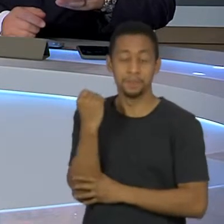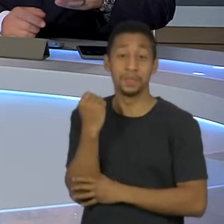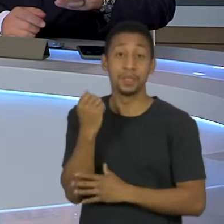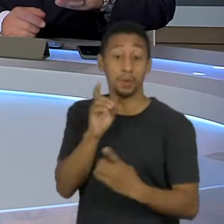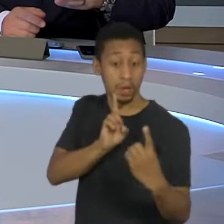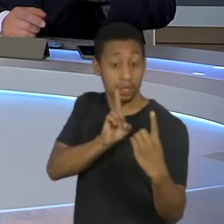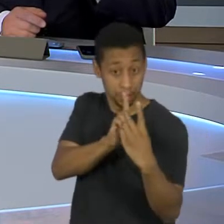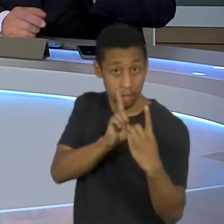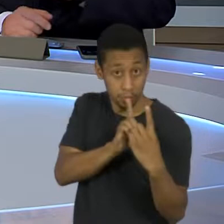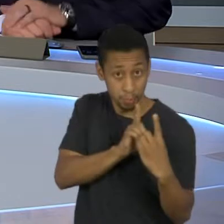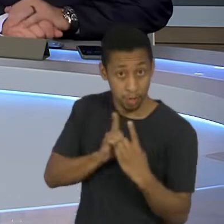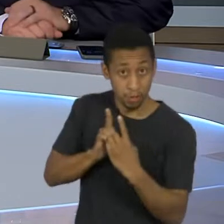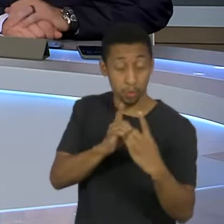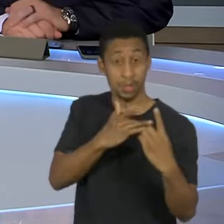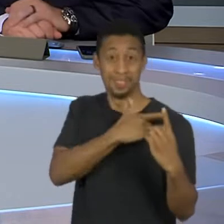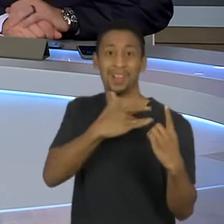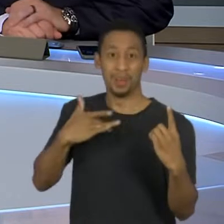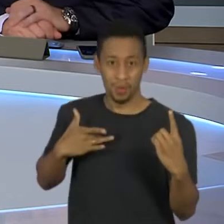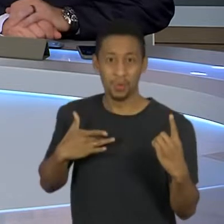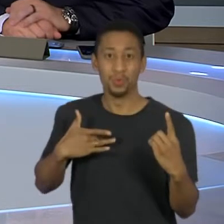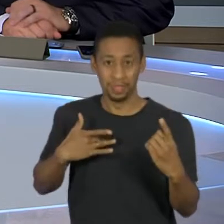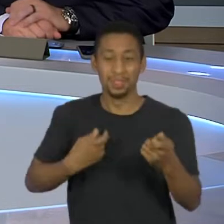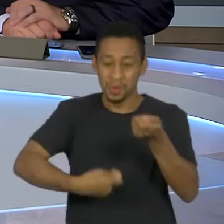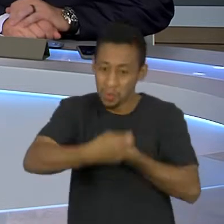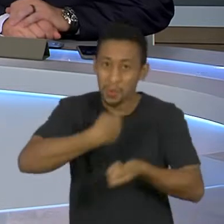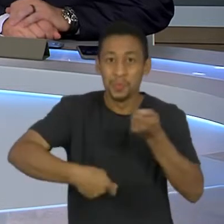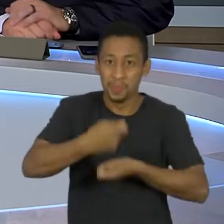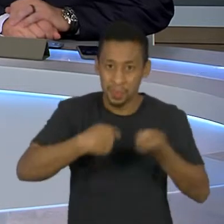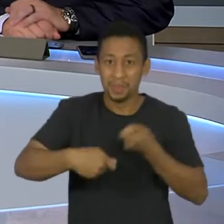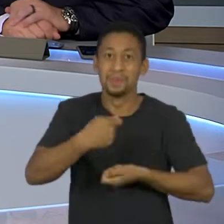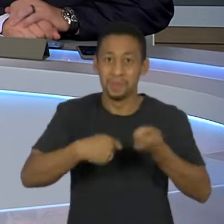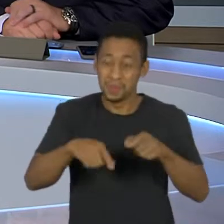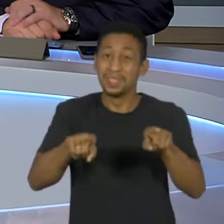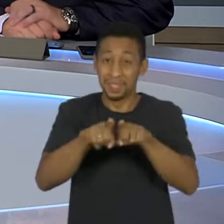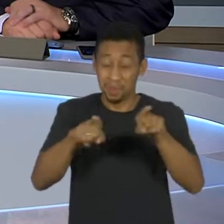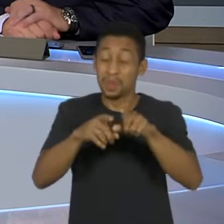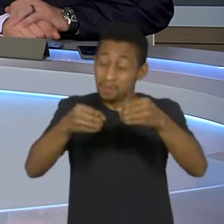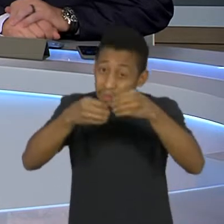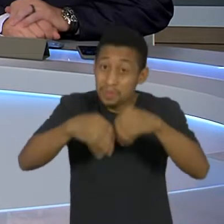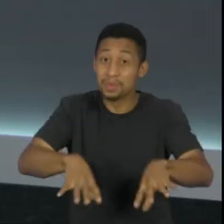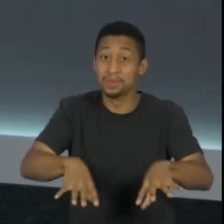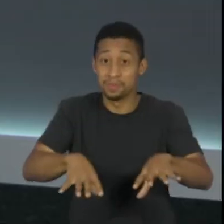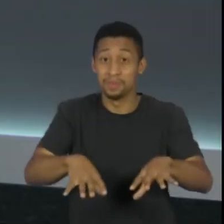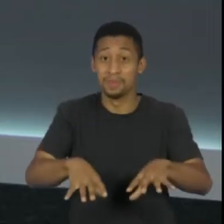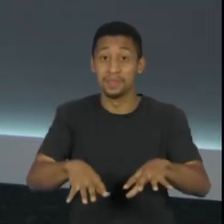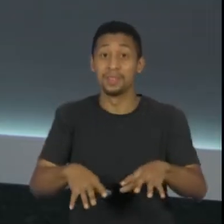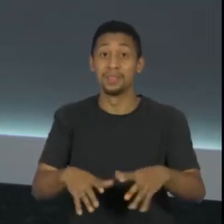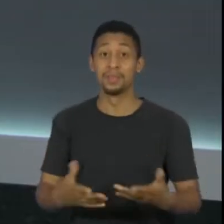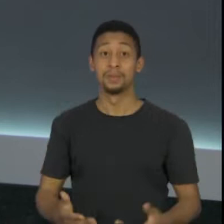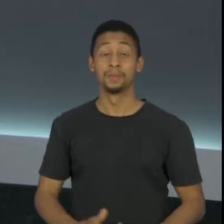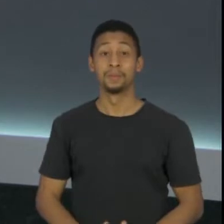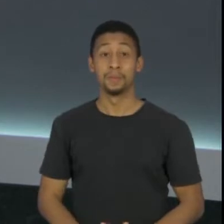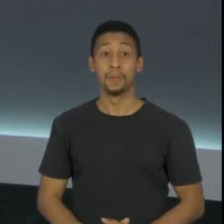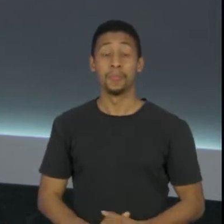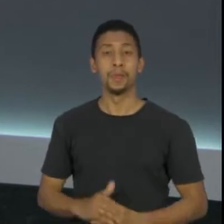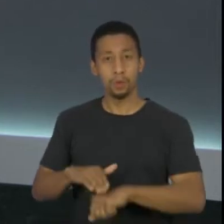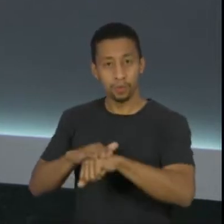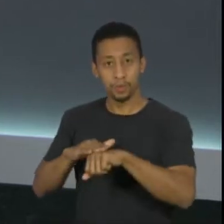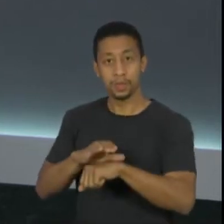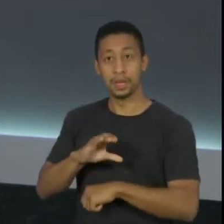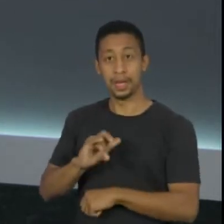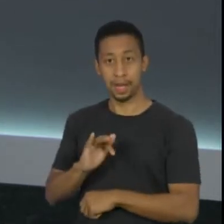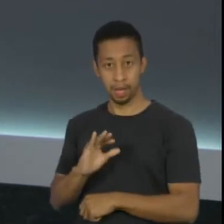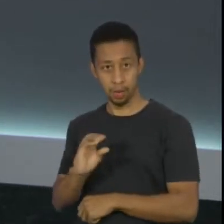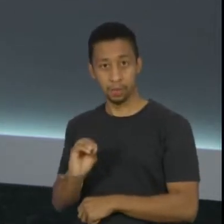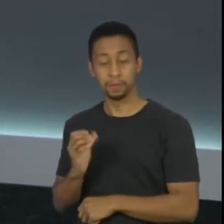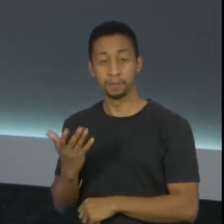saúde quanto nas consequências econômicas. Sobre isso eu conversei hoje com o jornalista Jairo Marques. Jairo Marques, bem-vindo ao Jornal da Tarde,